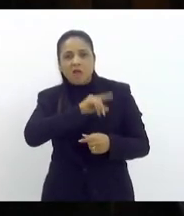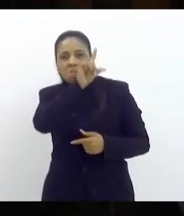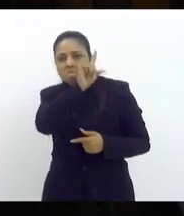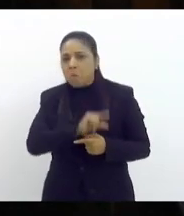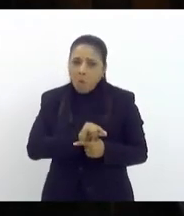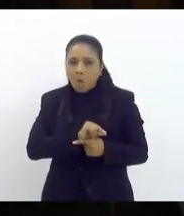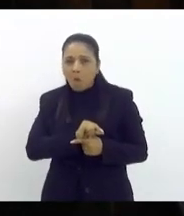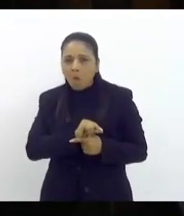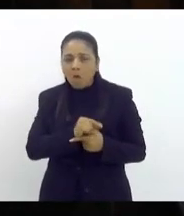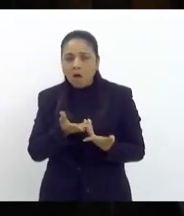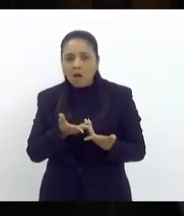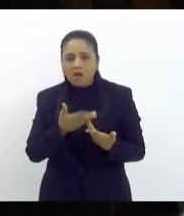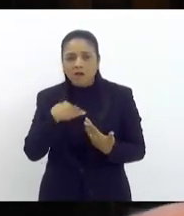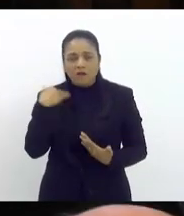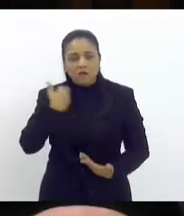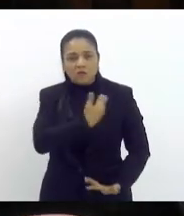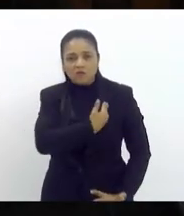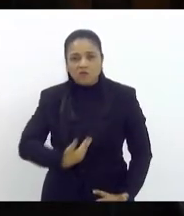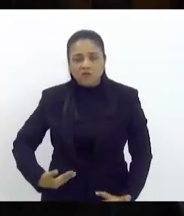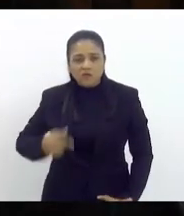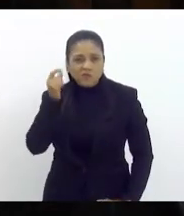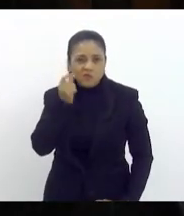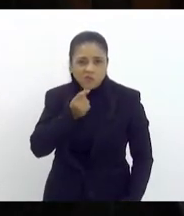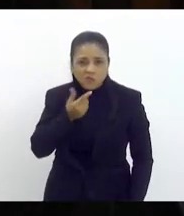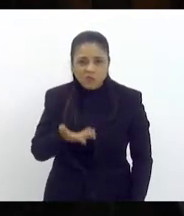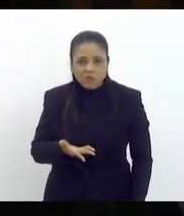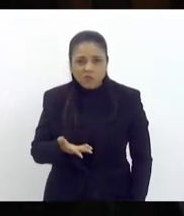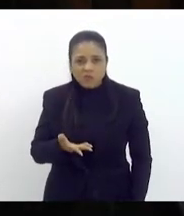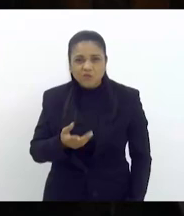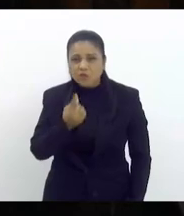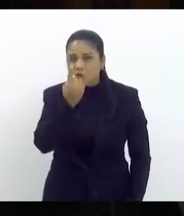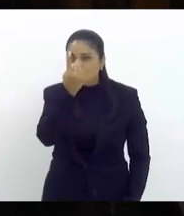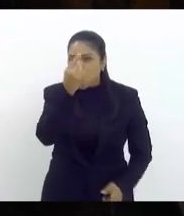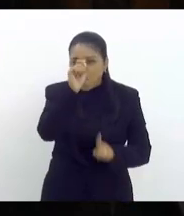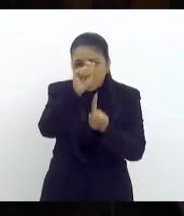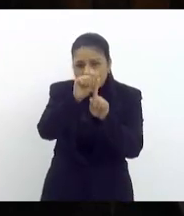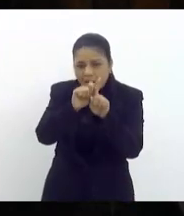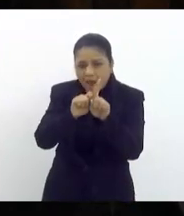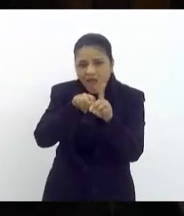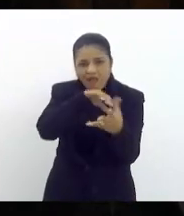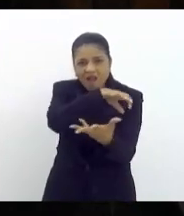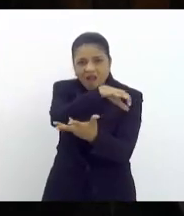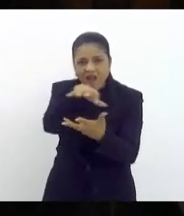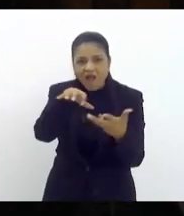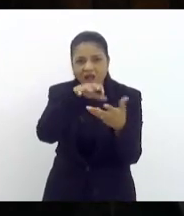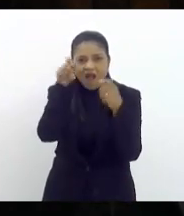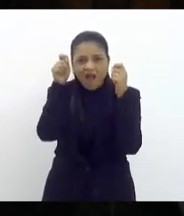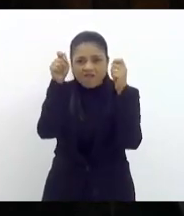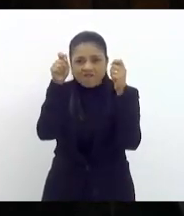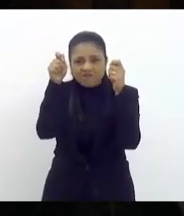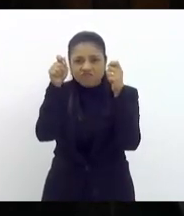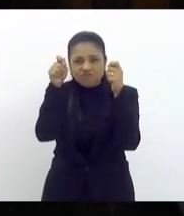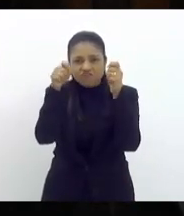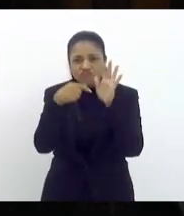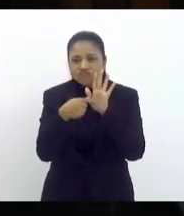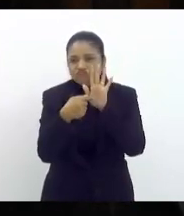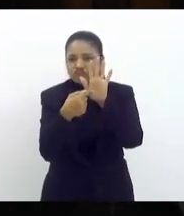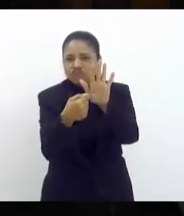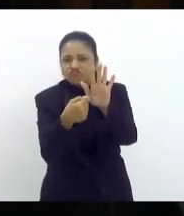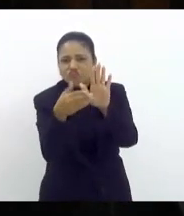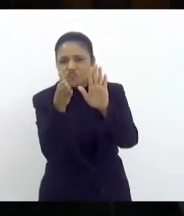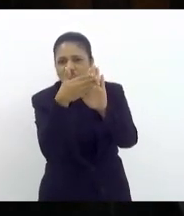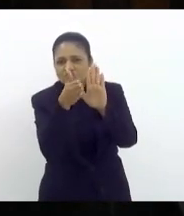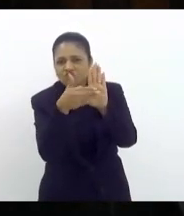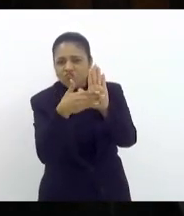o governador um mês de greve não apresentou uma proposta